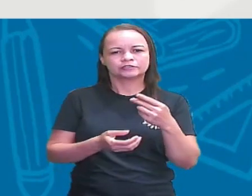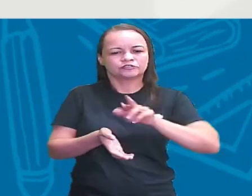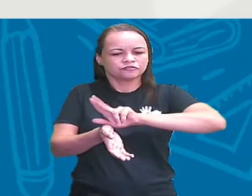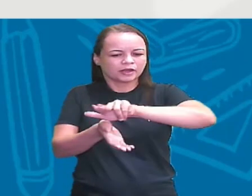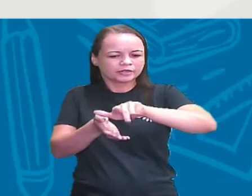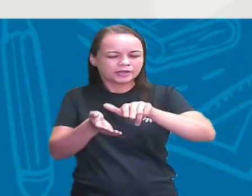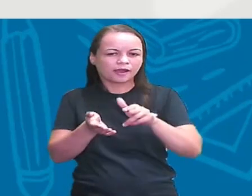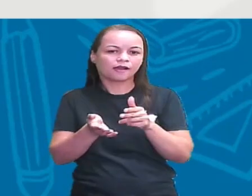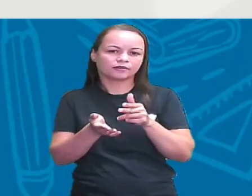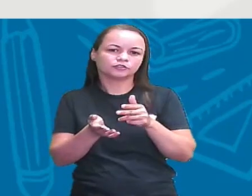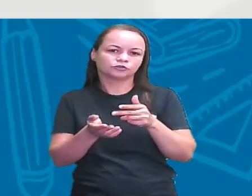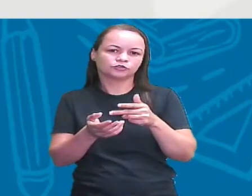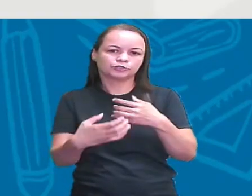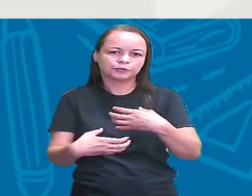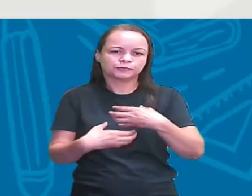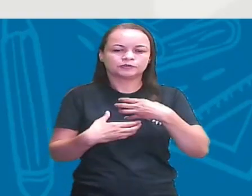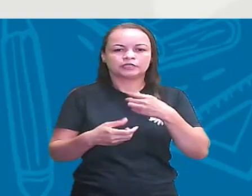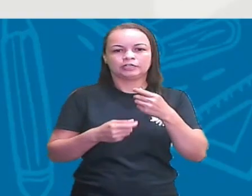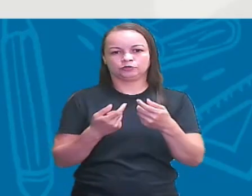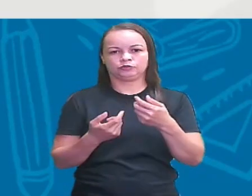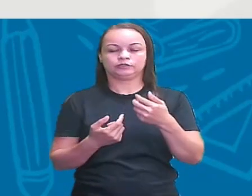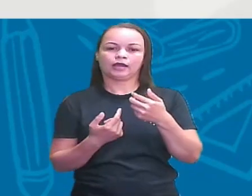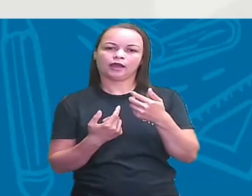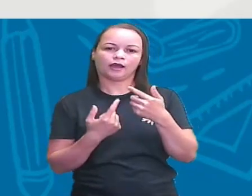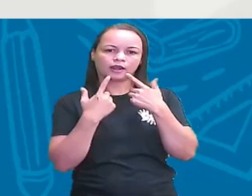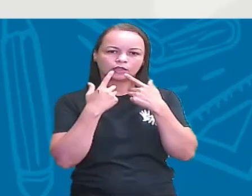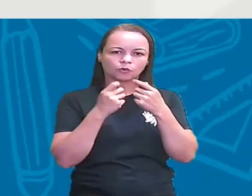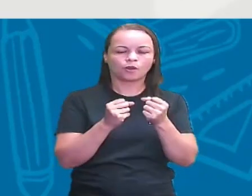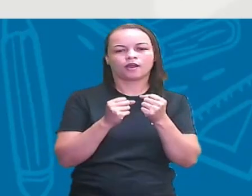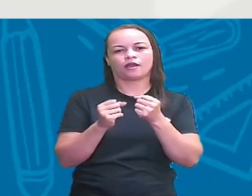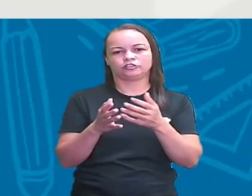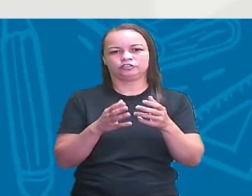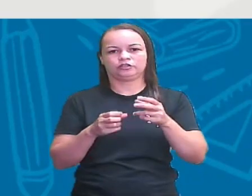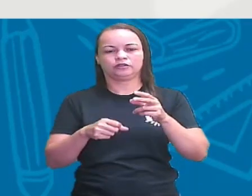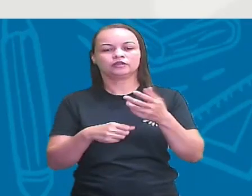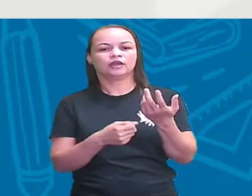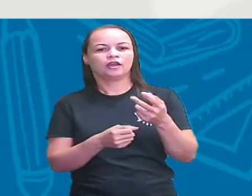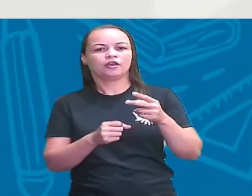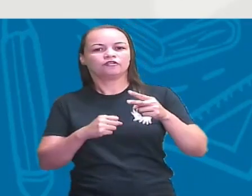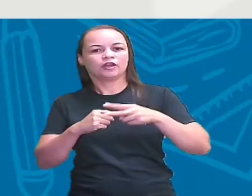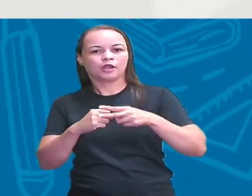variados sentidos e essas linguagens, né, verbal e não verbal. Okay?